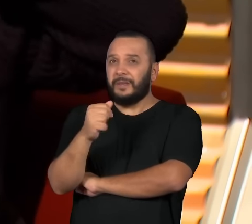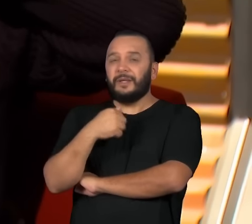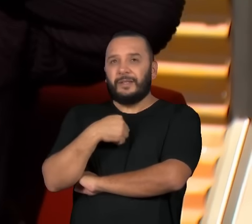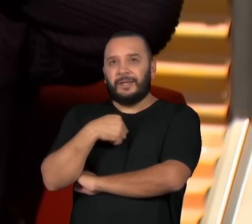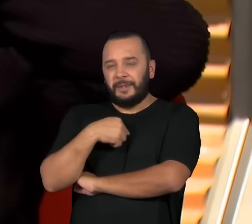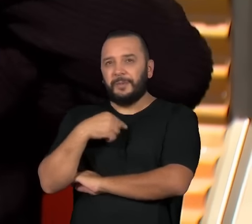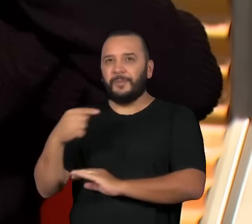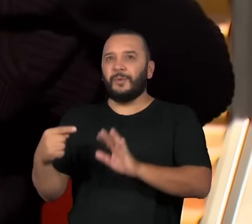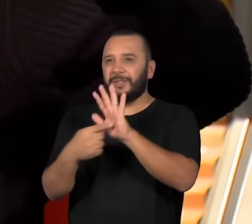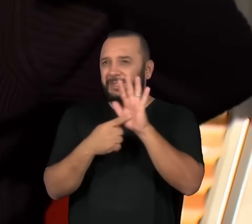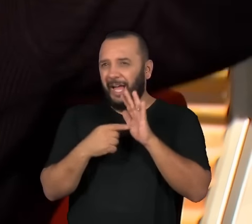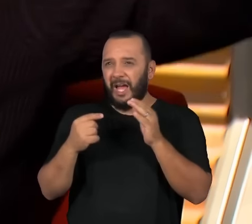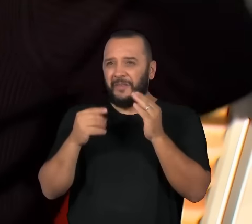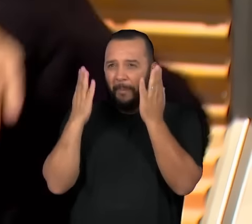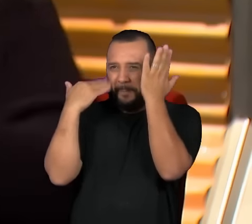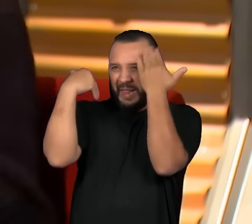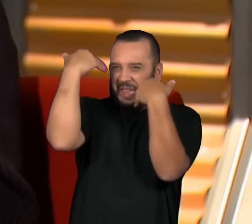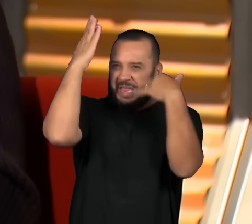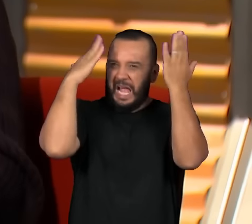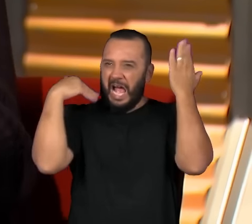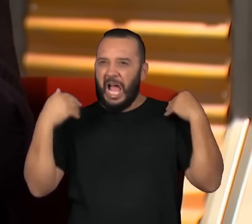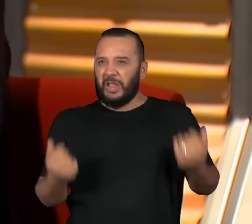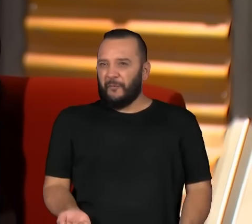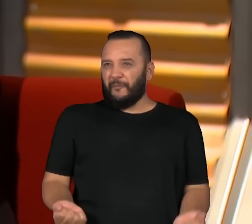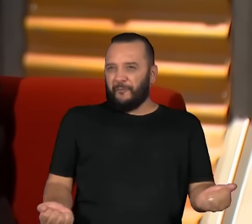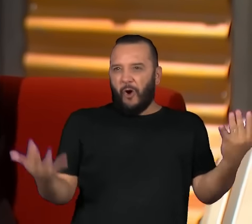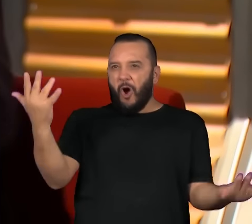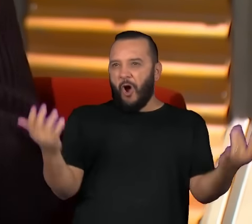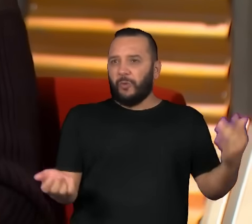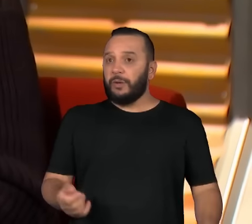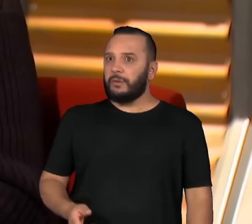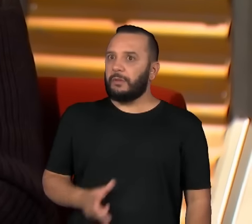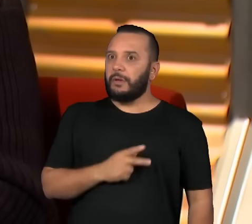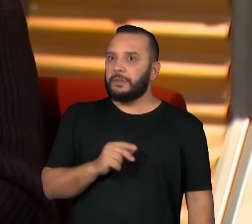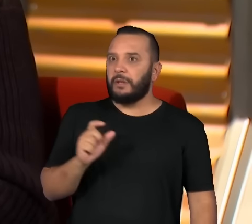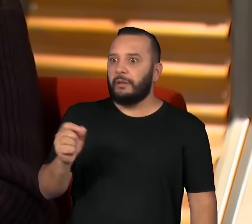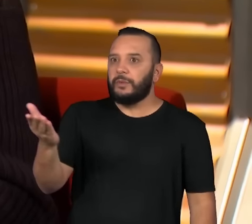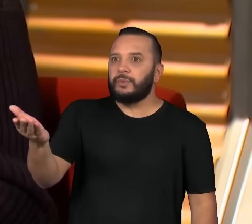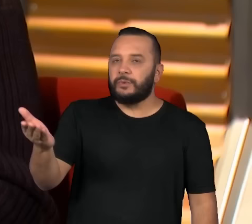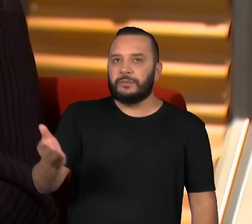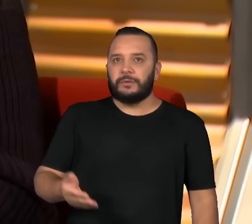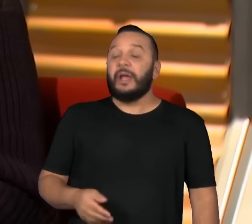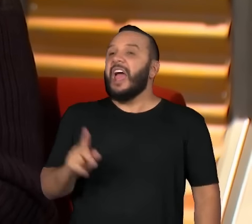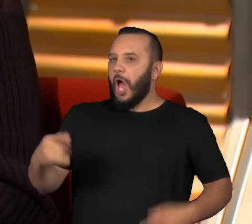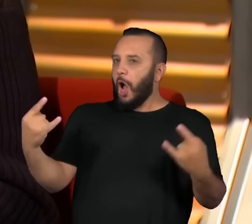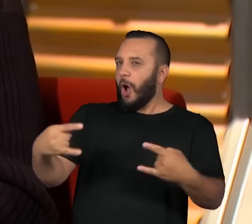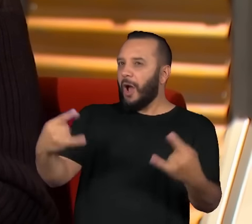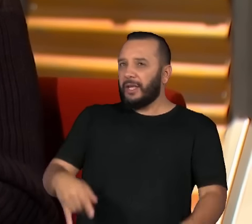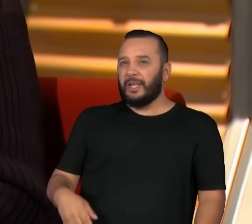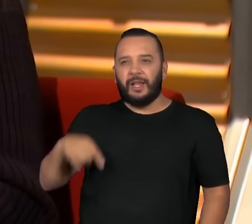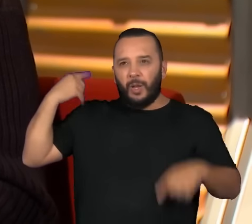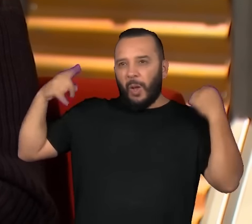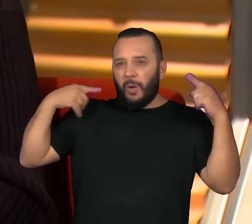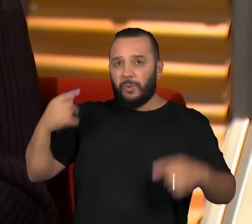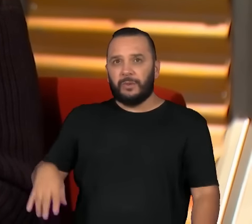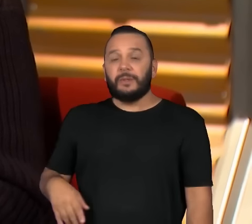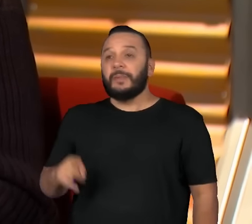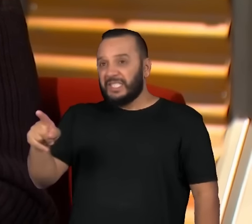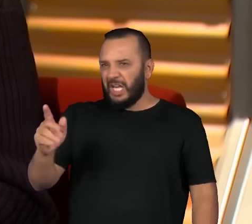cobra, né? Com rosto pintado, fogo, não sei o quê. Perguntei pra mim, nossa, o que é isso, mano? Ah, isso aí é rock and roll, né? Eles são muito loucos, não sei o quê, mas